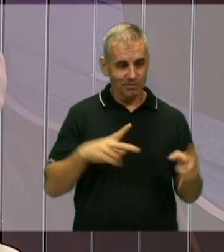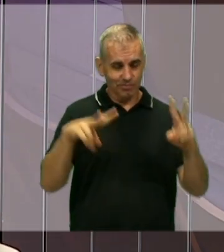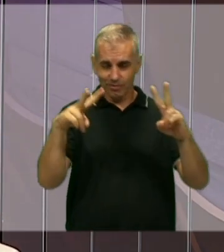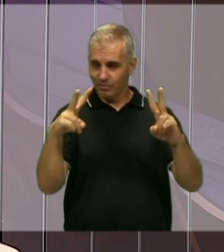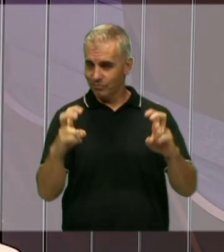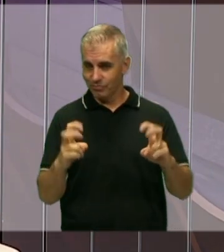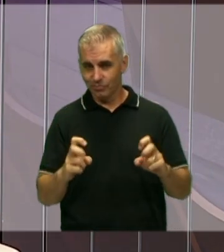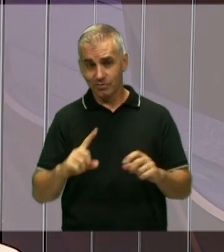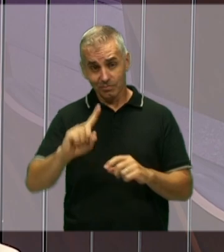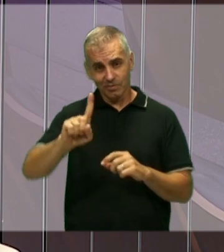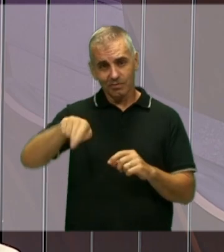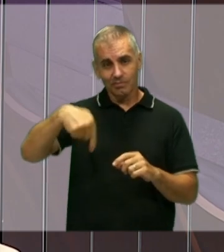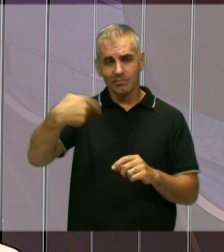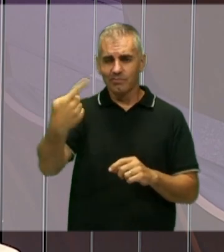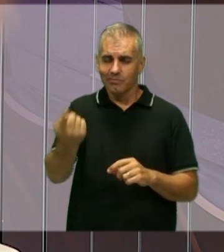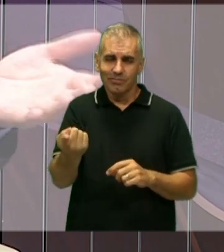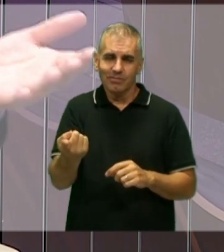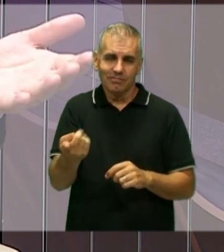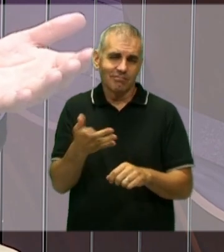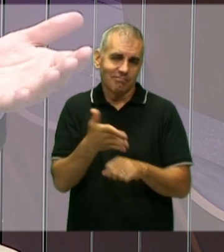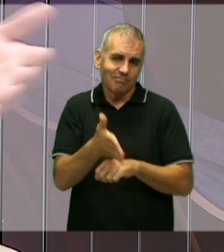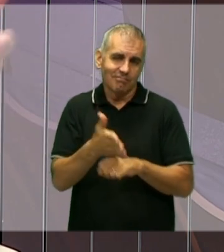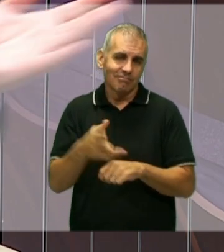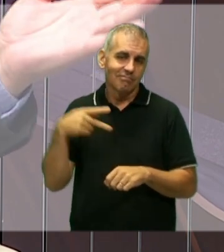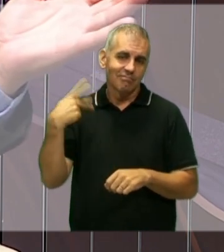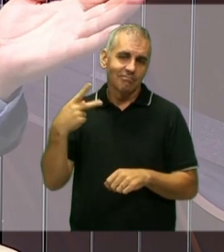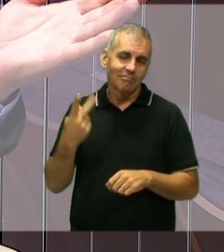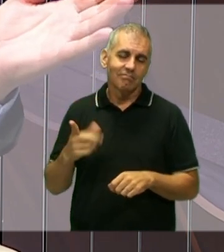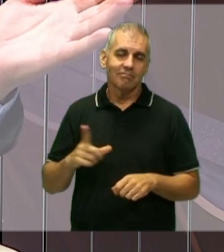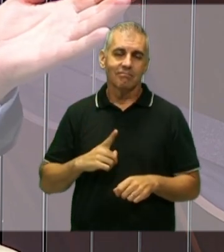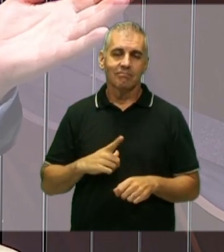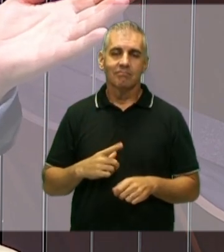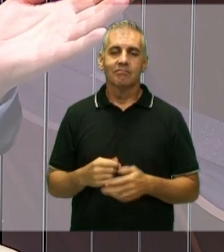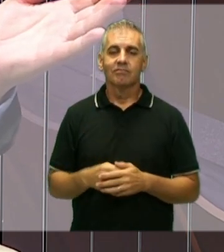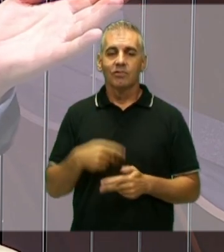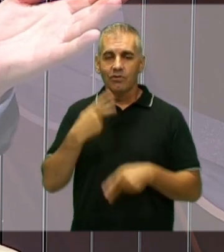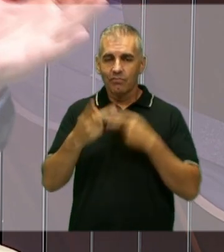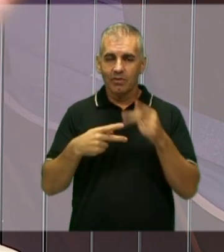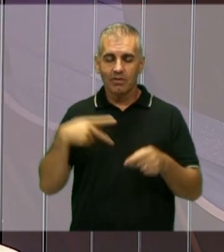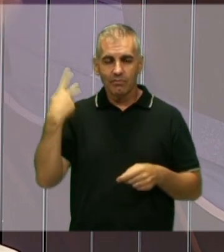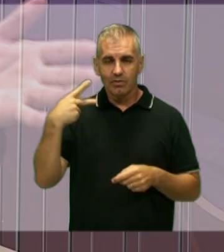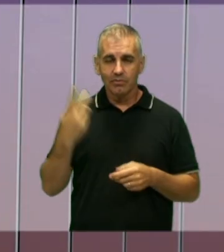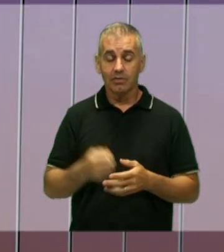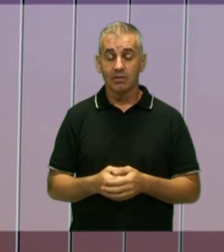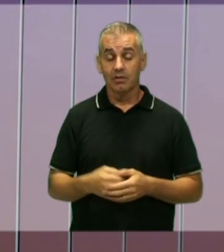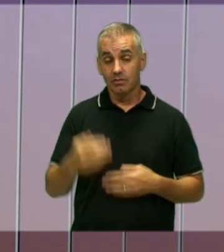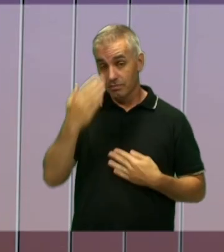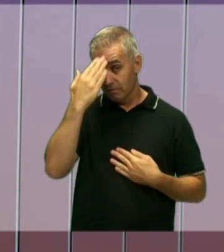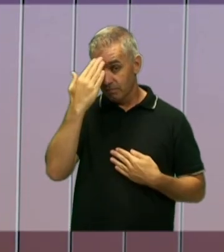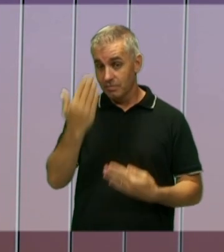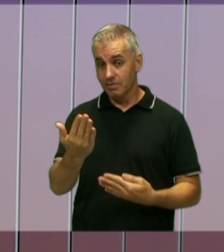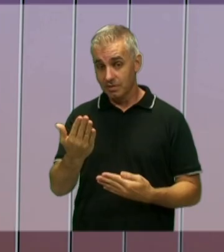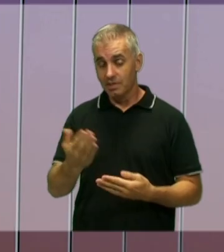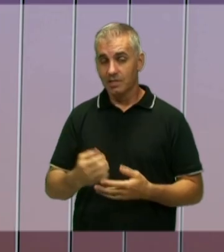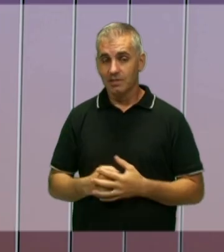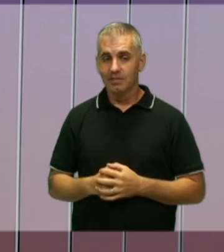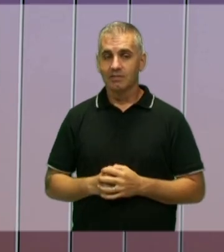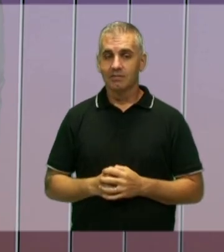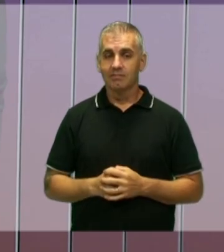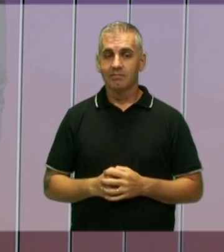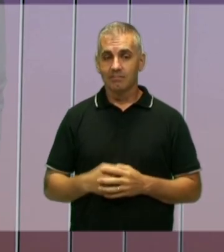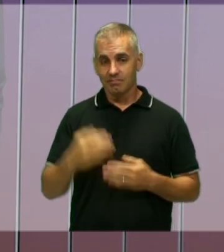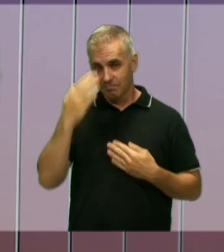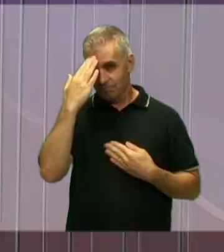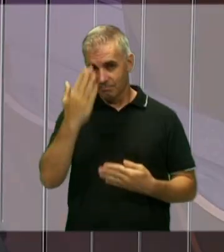mas fica para o próximo programa que a gente marcará em breve para o senhor estar aqui. Fico muito obrigado. Obrigado, Sucesso Maurício. na sua legislatura, vereador.